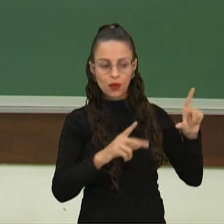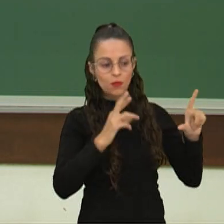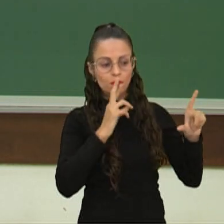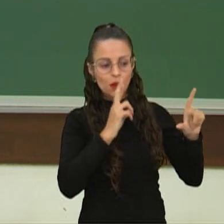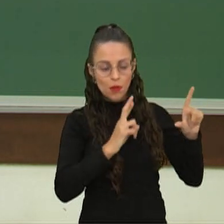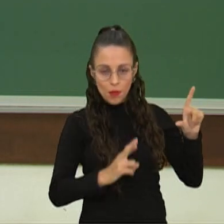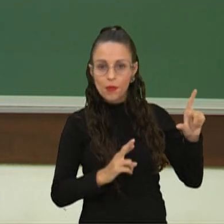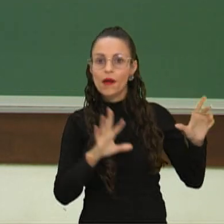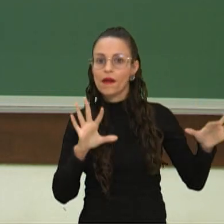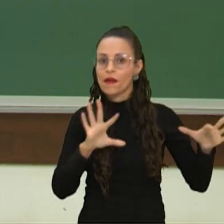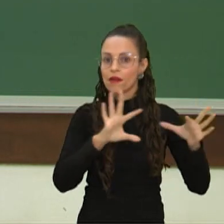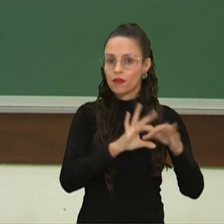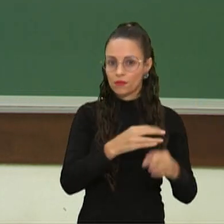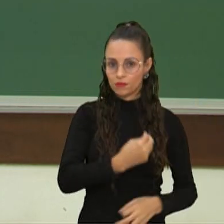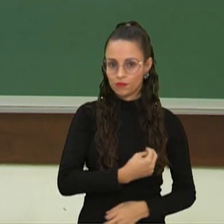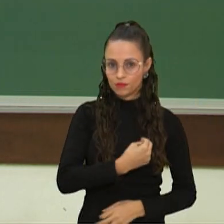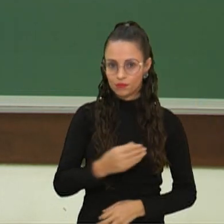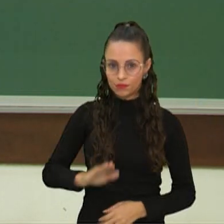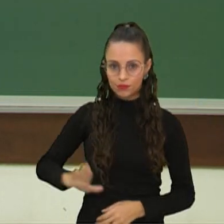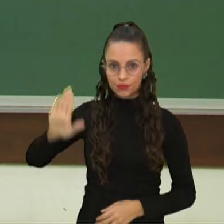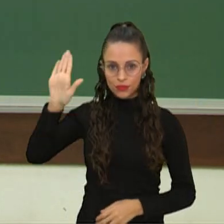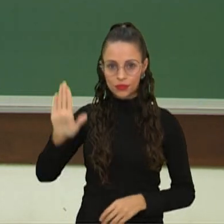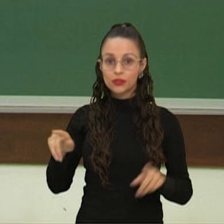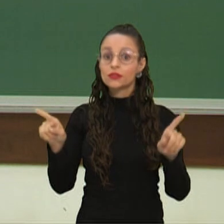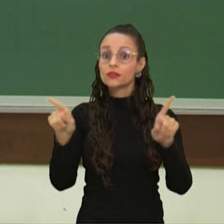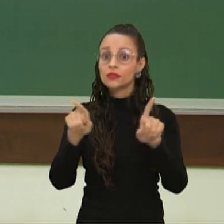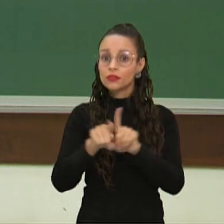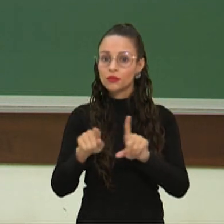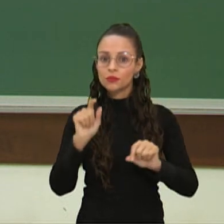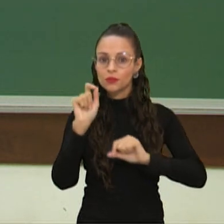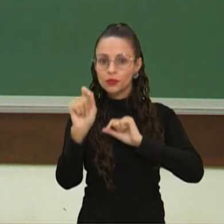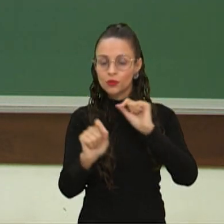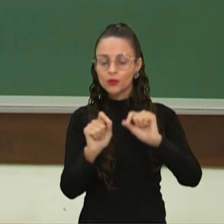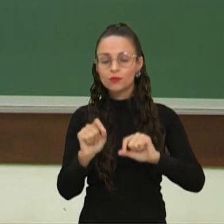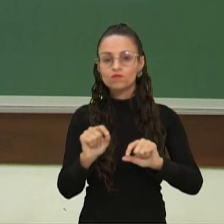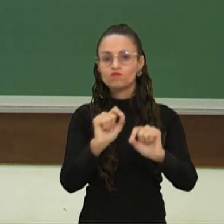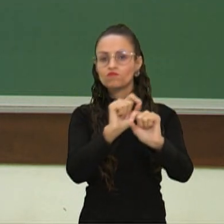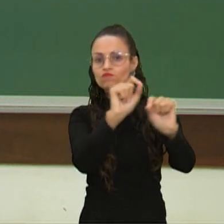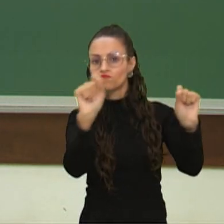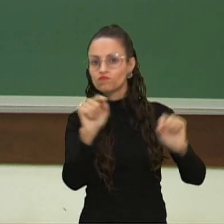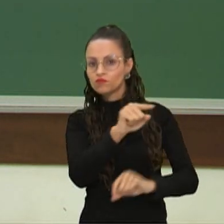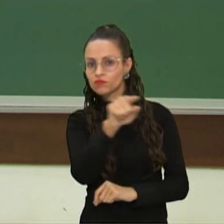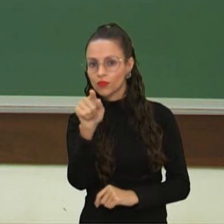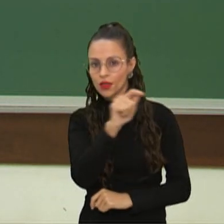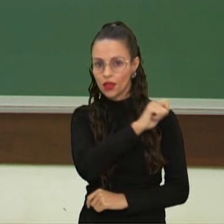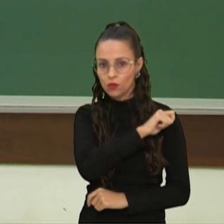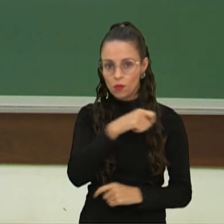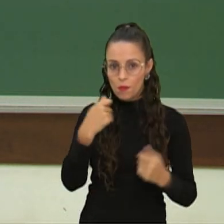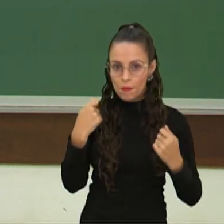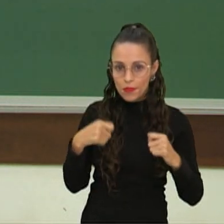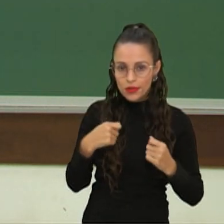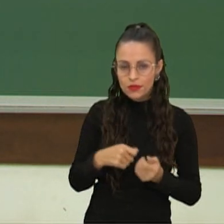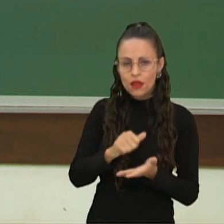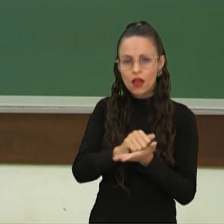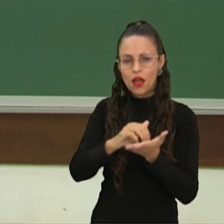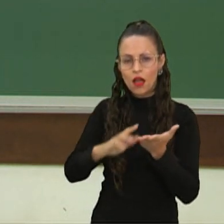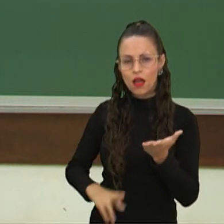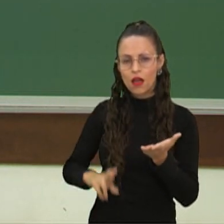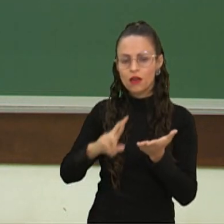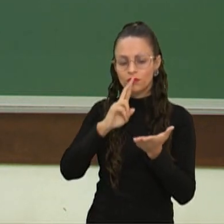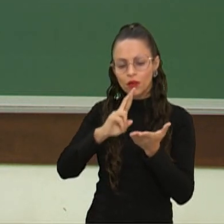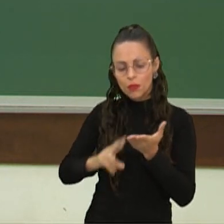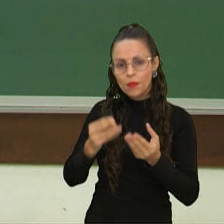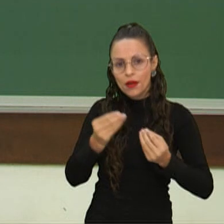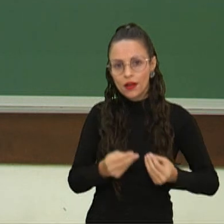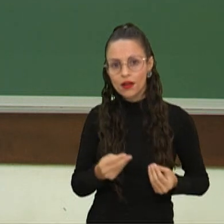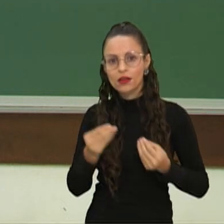sua presença computada. E também a galera aí que precisa entregar material na escola, que está fazendo